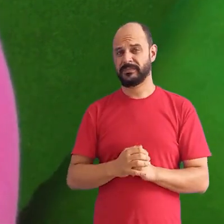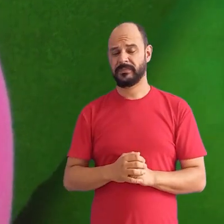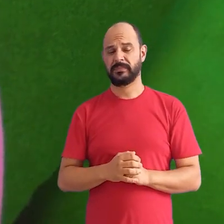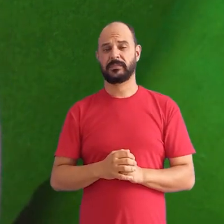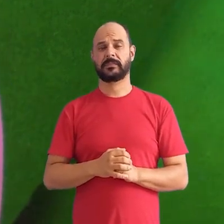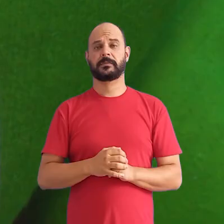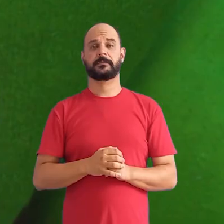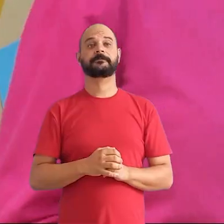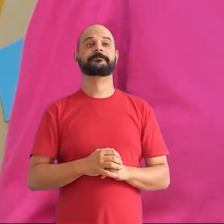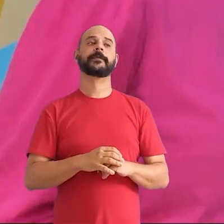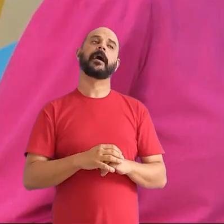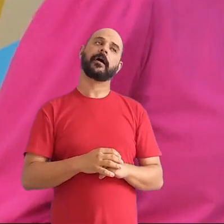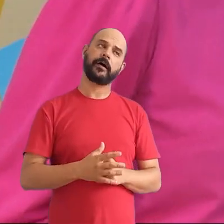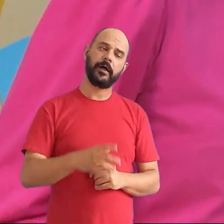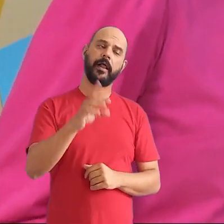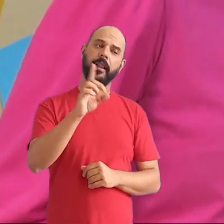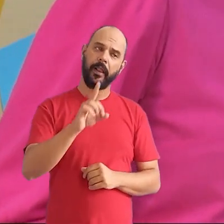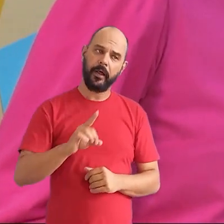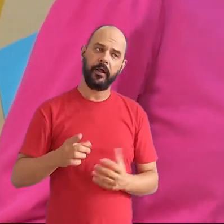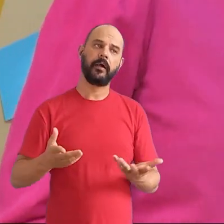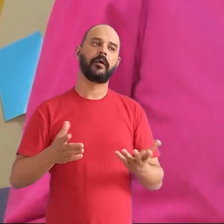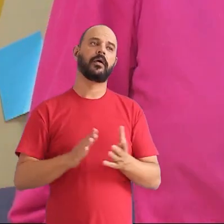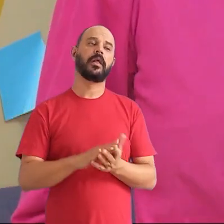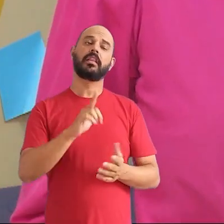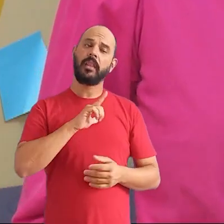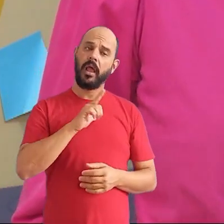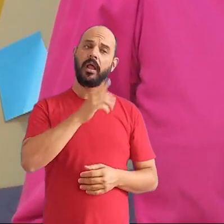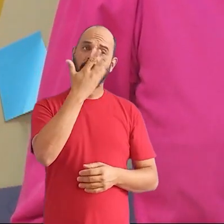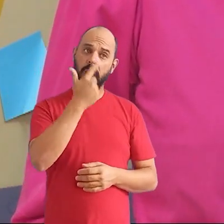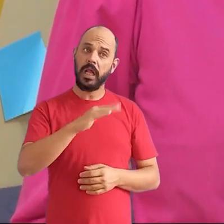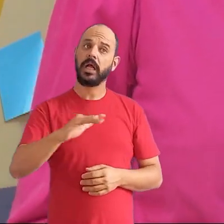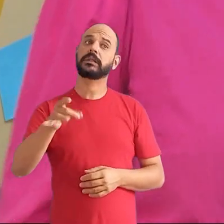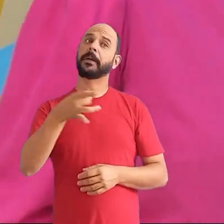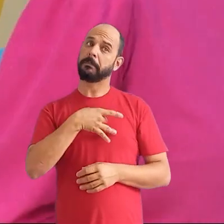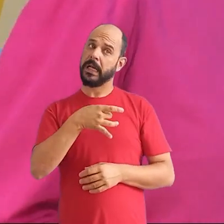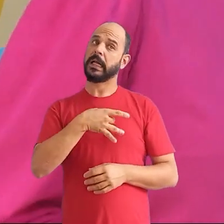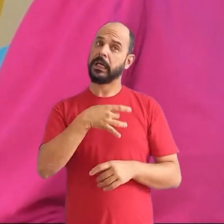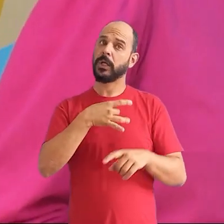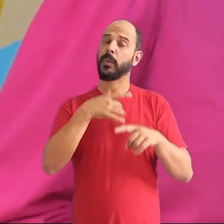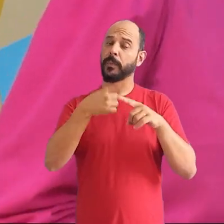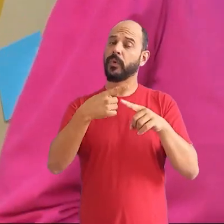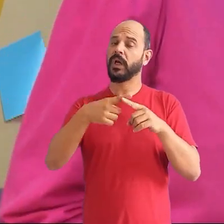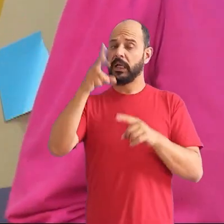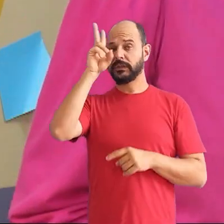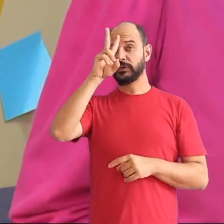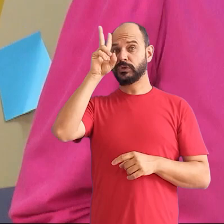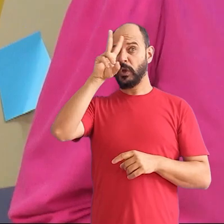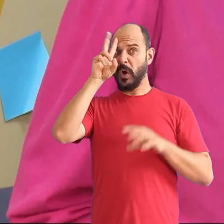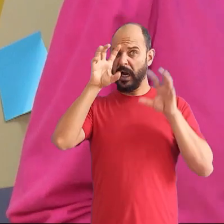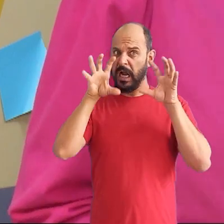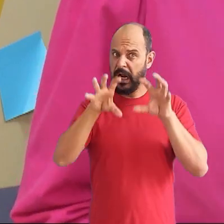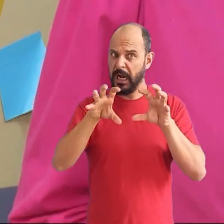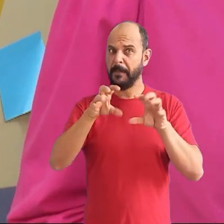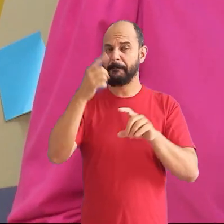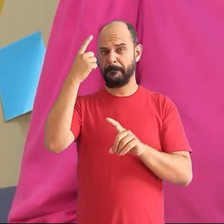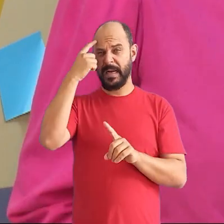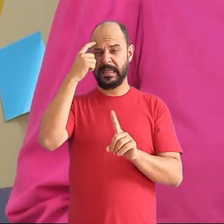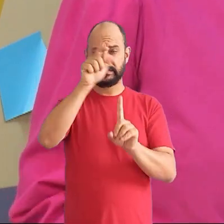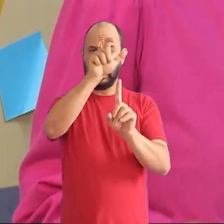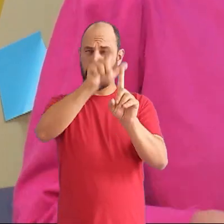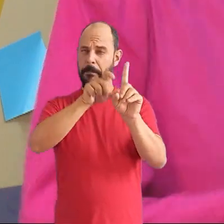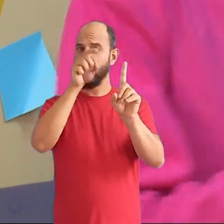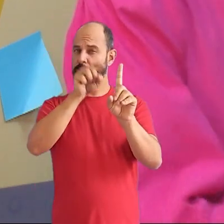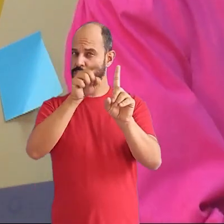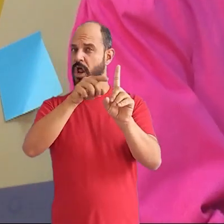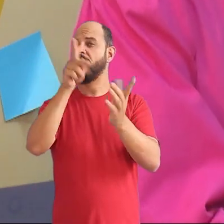no pescoço. Léo, muitas crianças também ficam com esse medo depois de ouvir uma história de terror e até acham